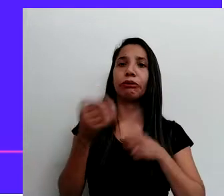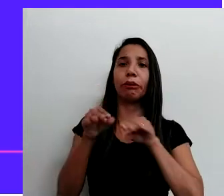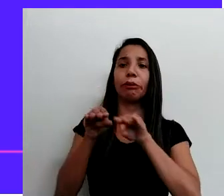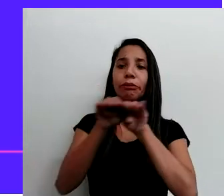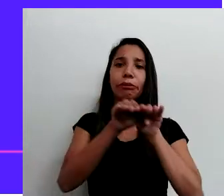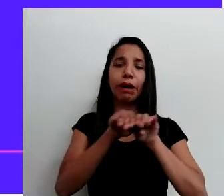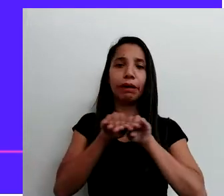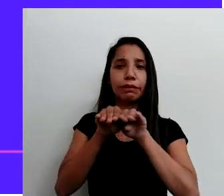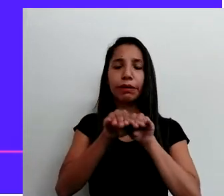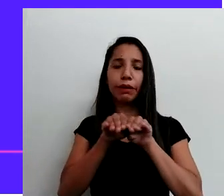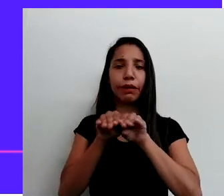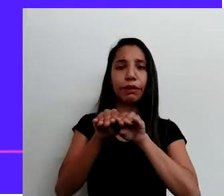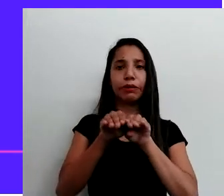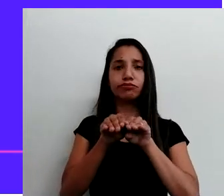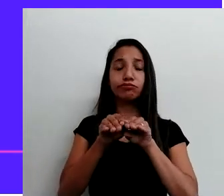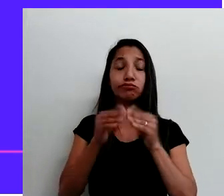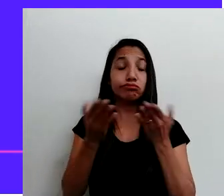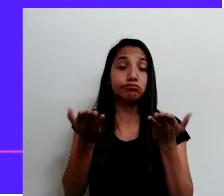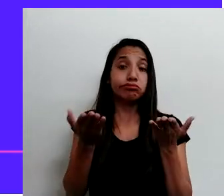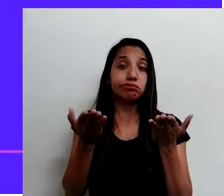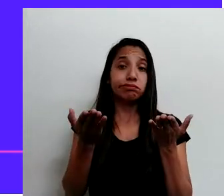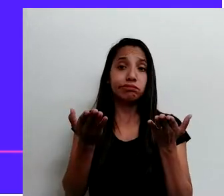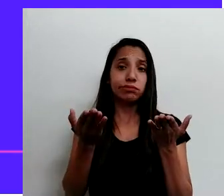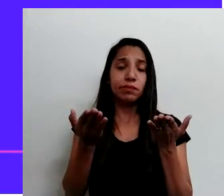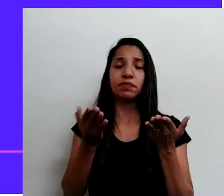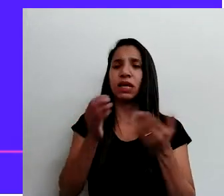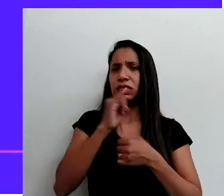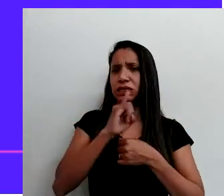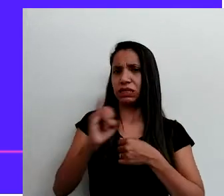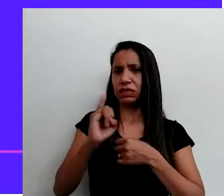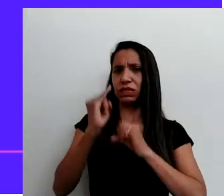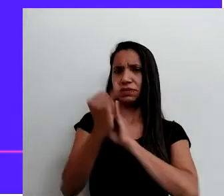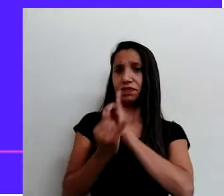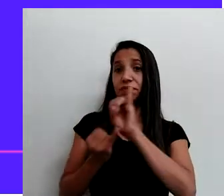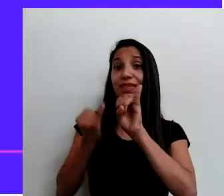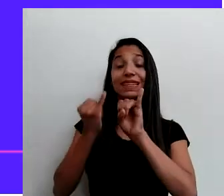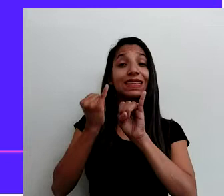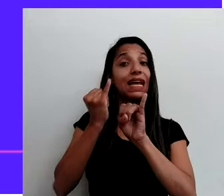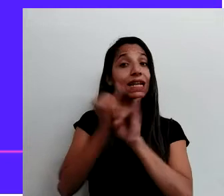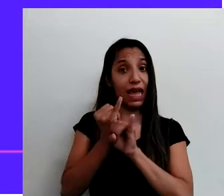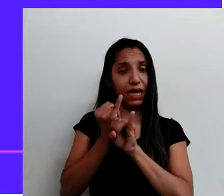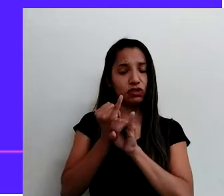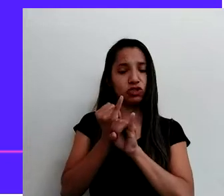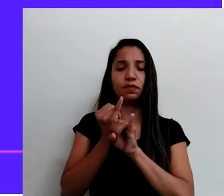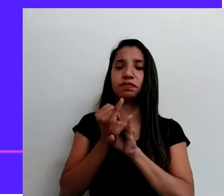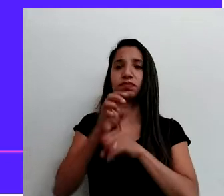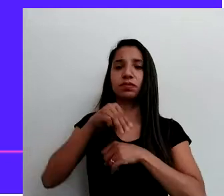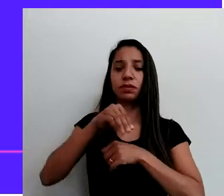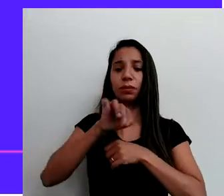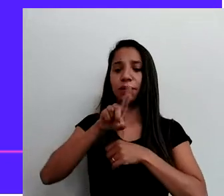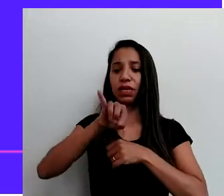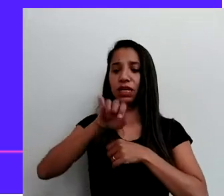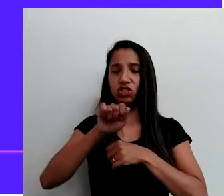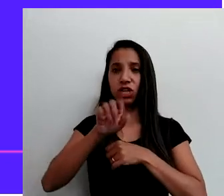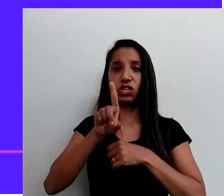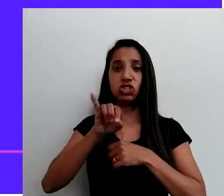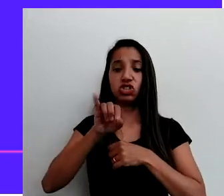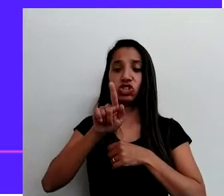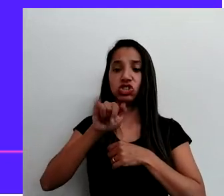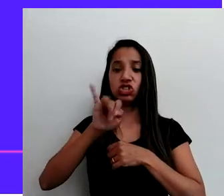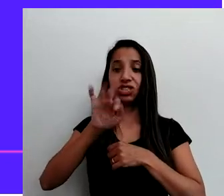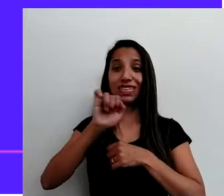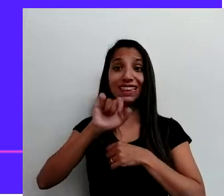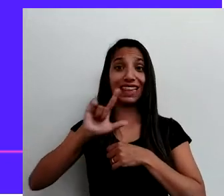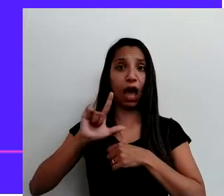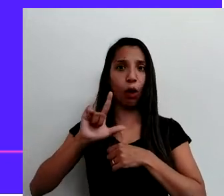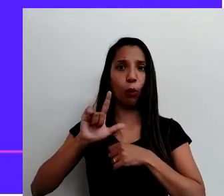TV. Quando a gente fala de internet, né, de mídia digital, a gente tem um outro contexto. E isso é muito